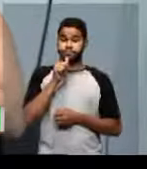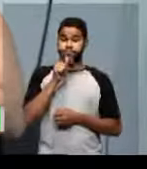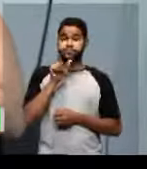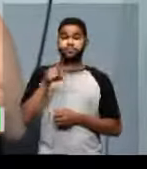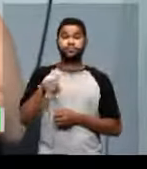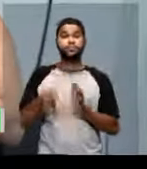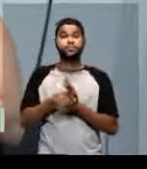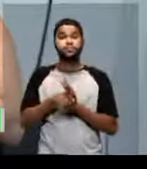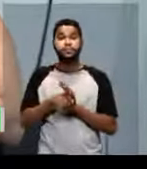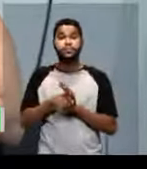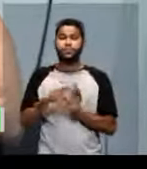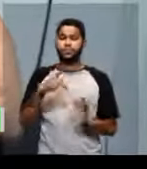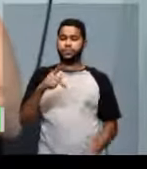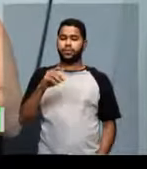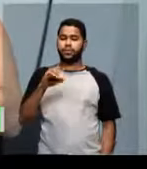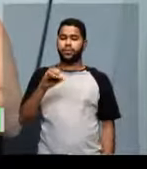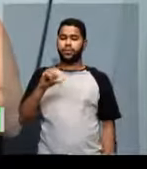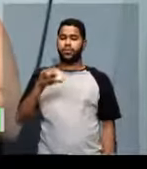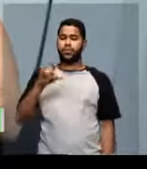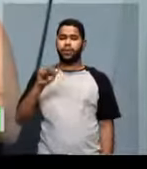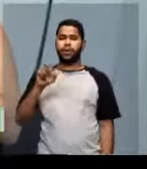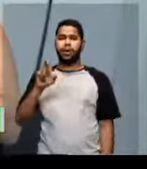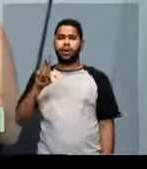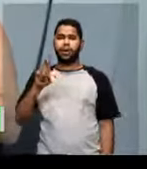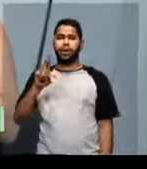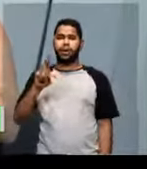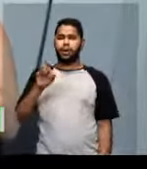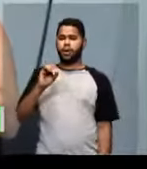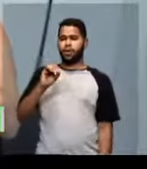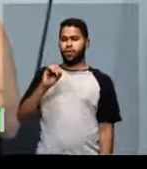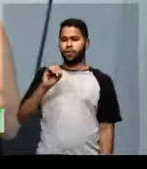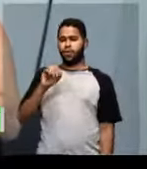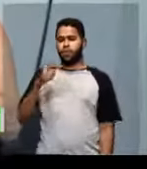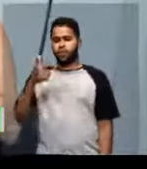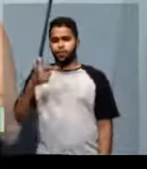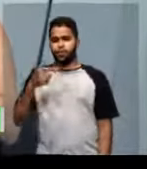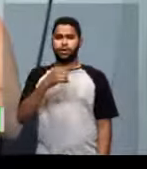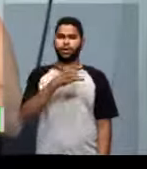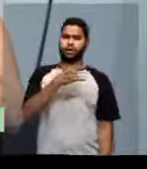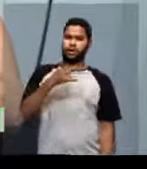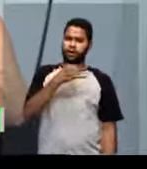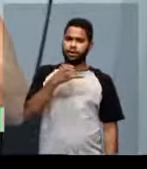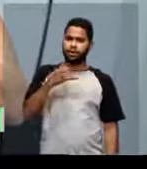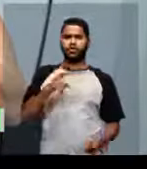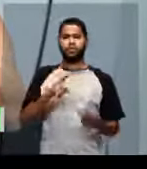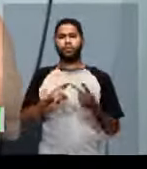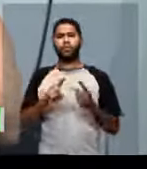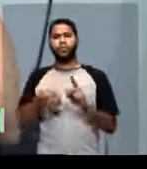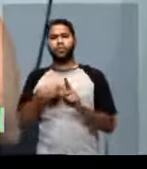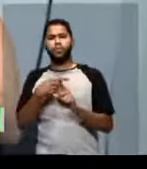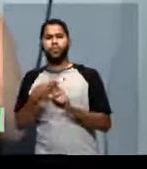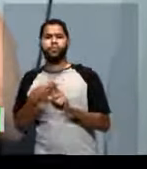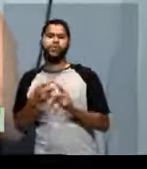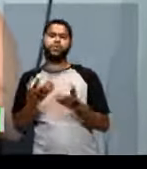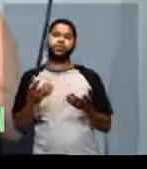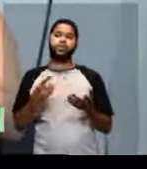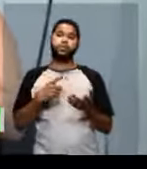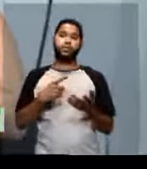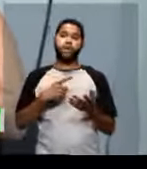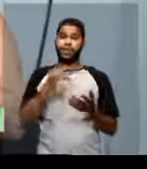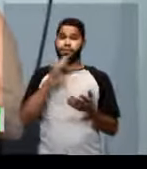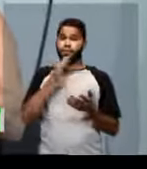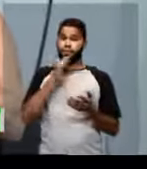substância polar. Ela tem polos, né? O oxigênio, ele tem um polo negativo, o hidrogênio tem um polo positivo. Então, quando